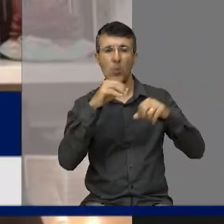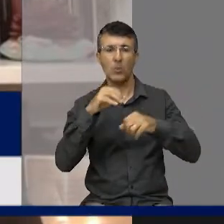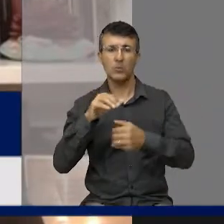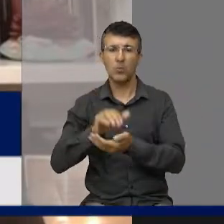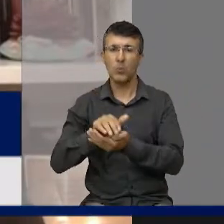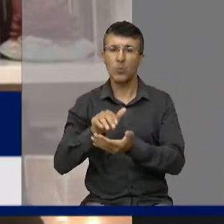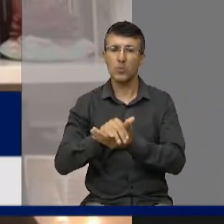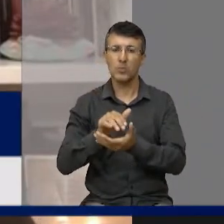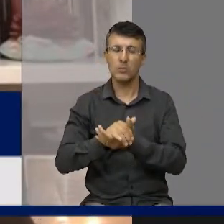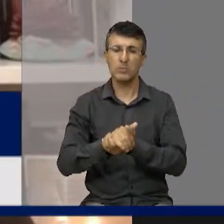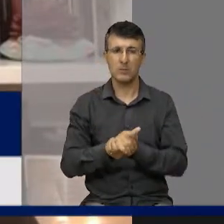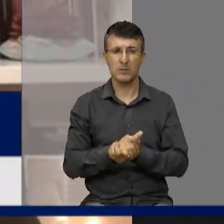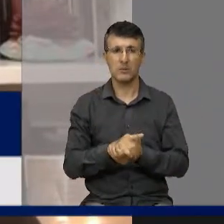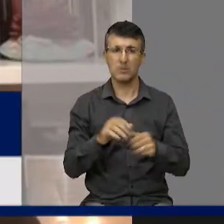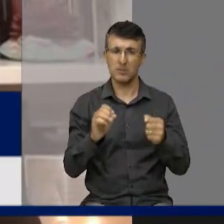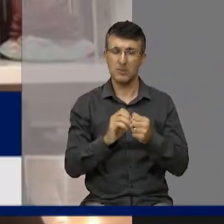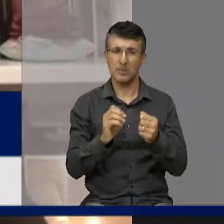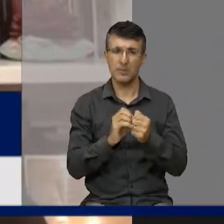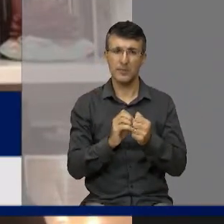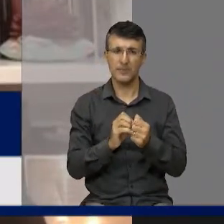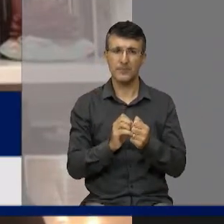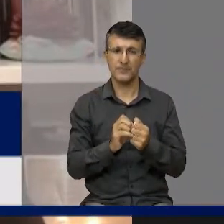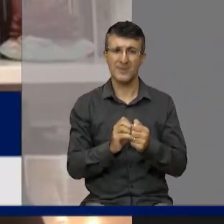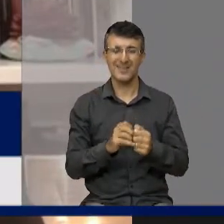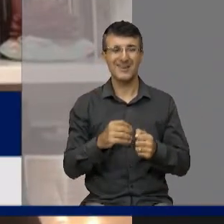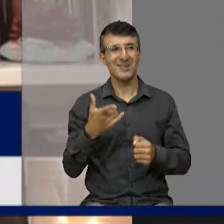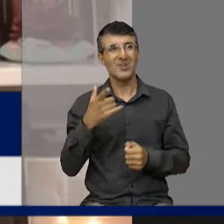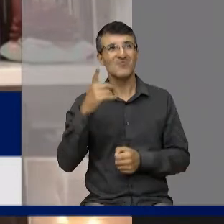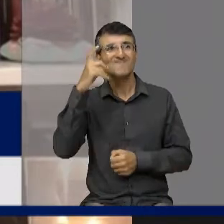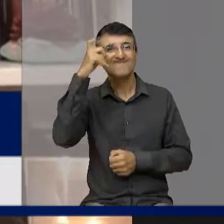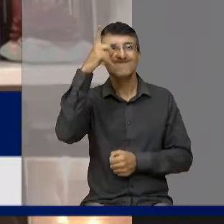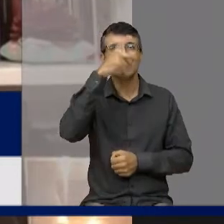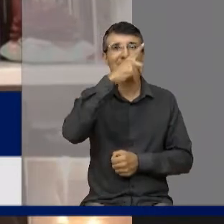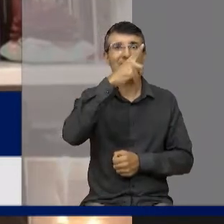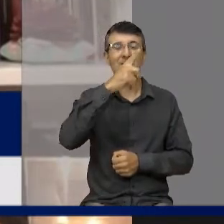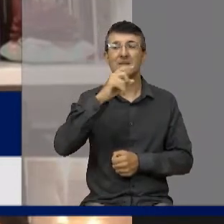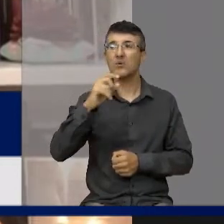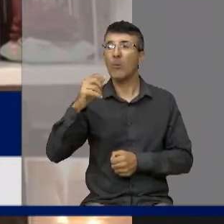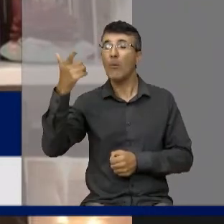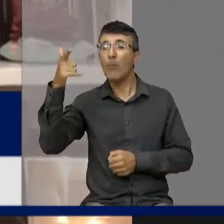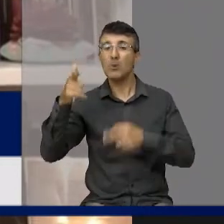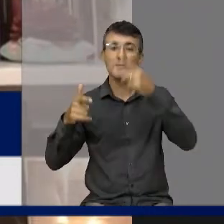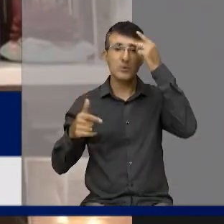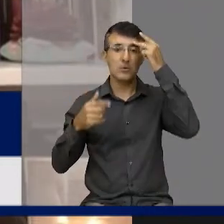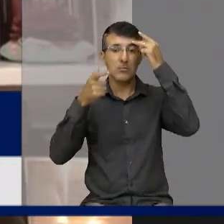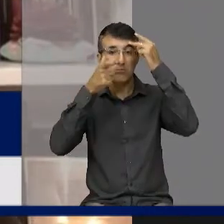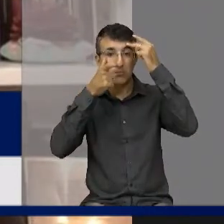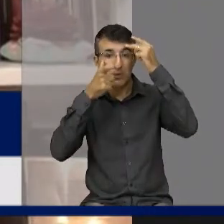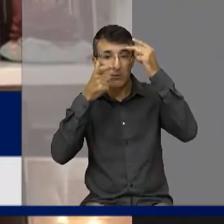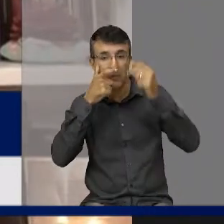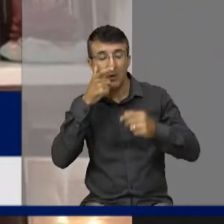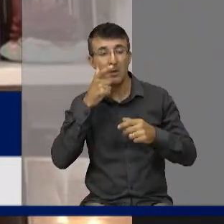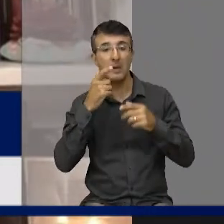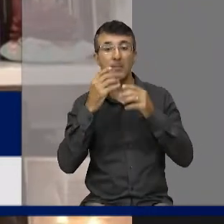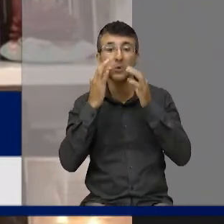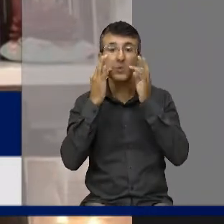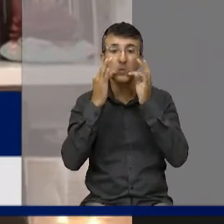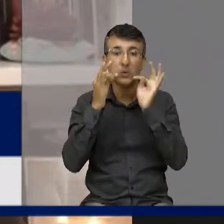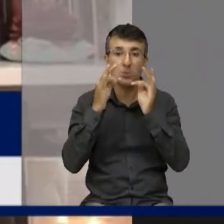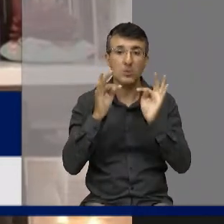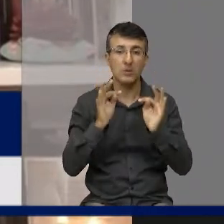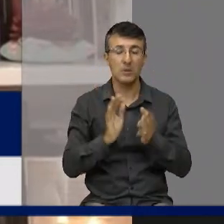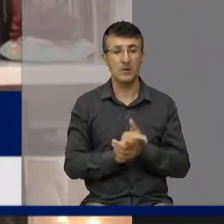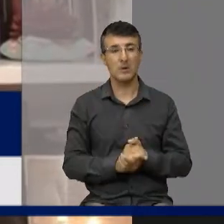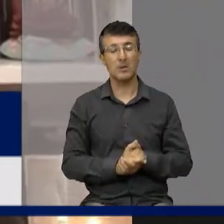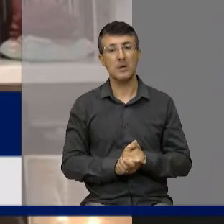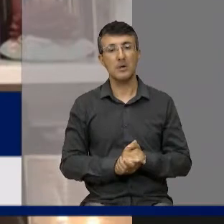muita dificuldade em ter testemunhas daquela violência que essa mulher vem enfrentando. Né? Então, a gente precisa